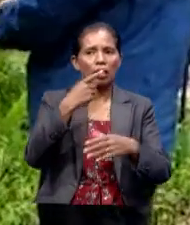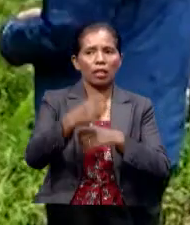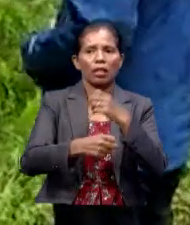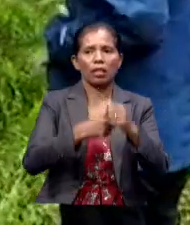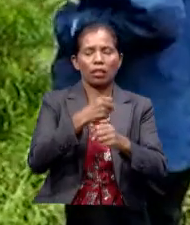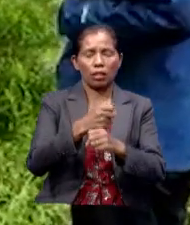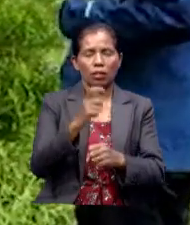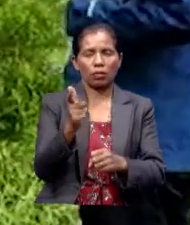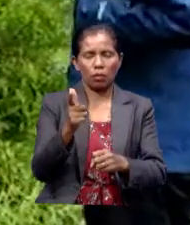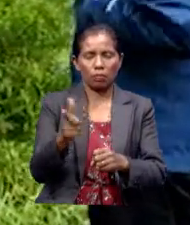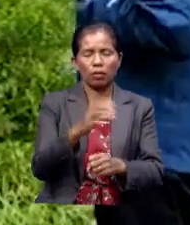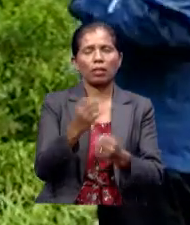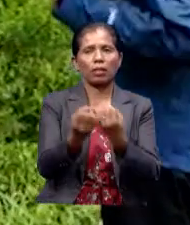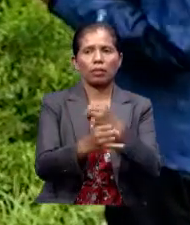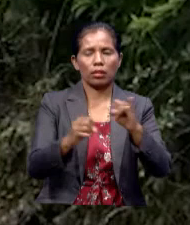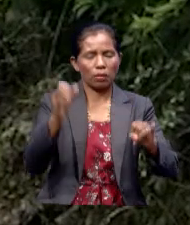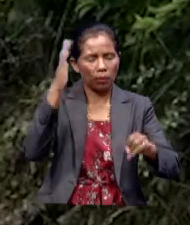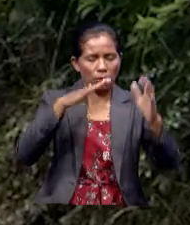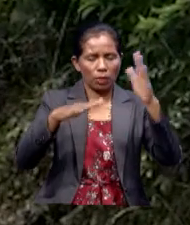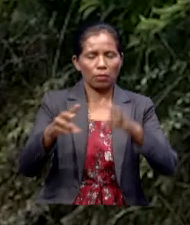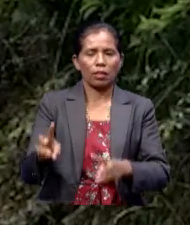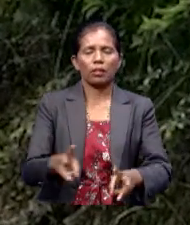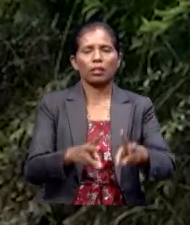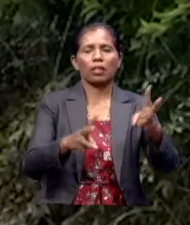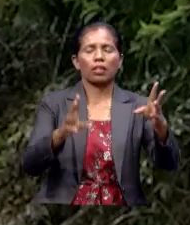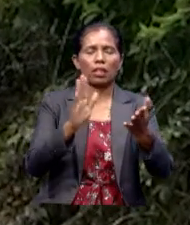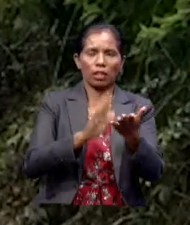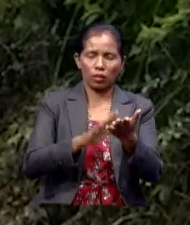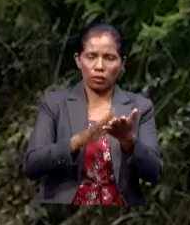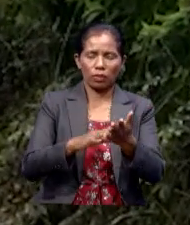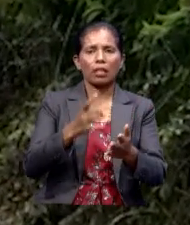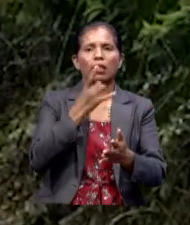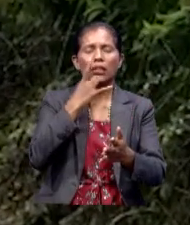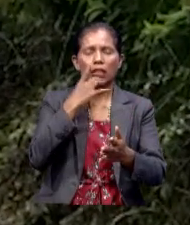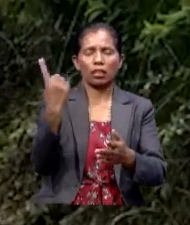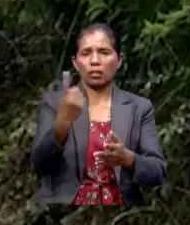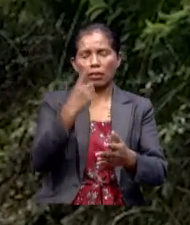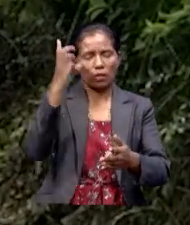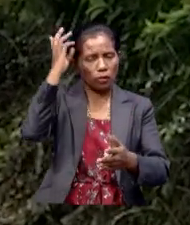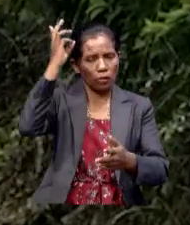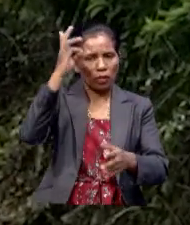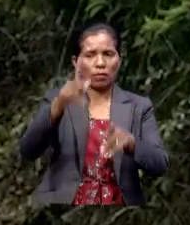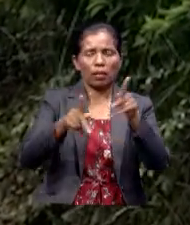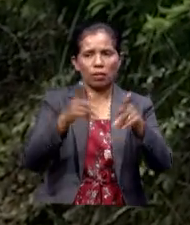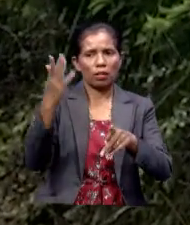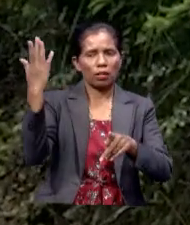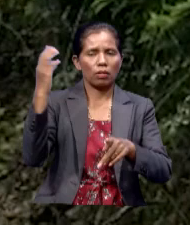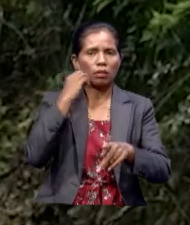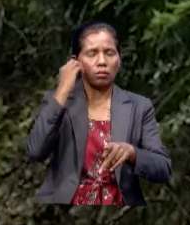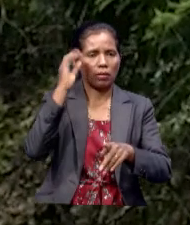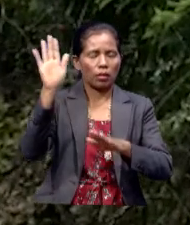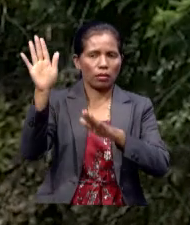ruanulu depois sukungan, problema estrada, escola no eletricidade sai nafatin preocupação ba comunidade e a área rural. Dala